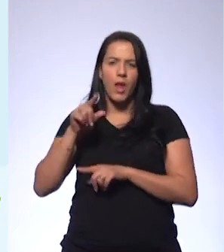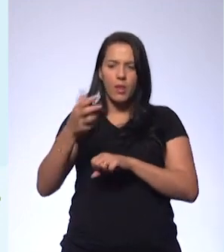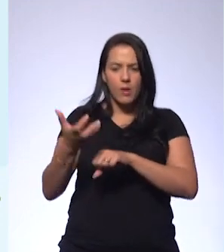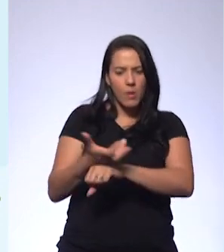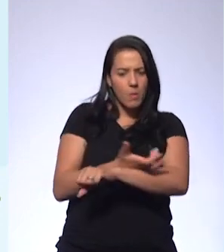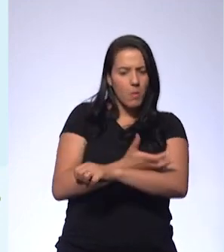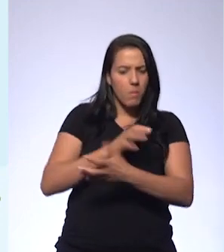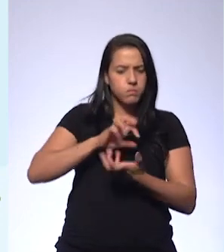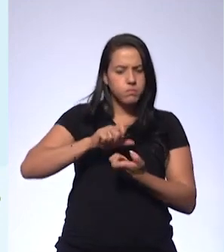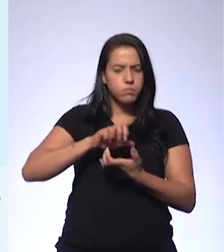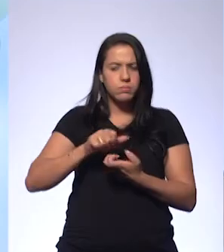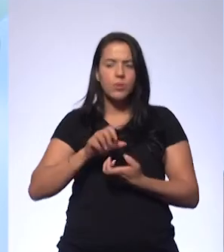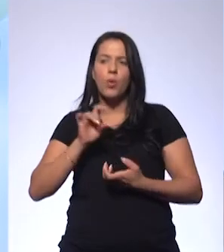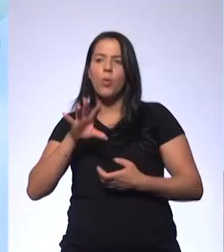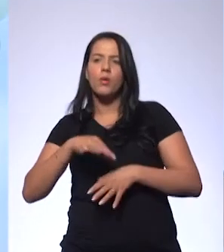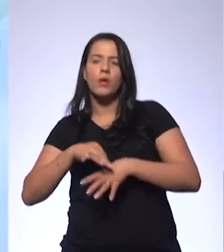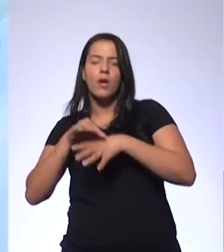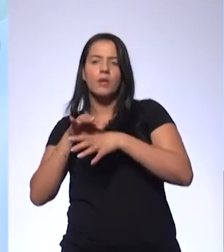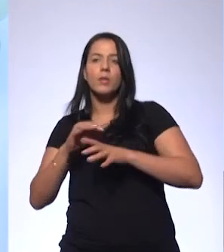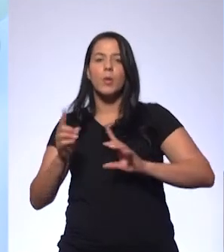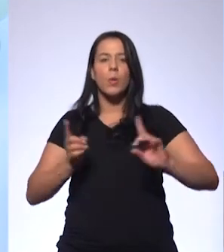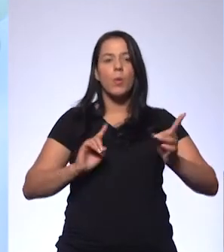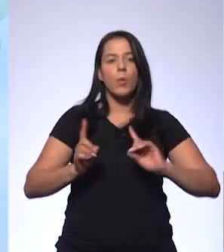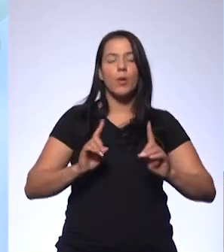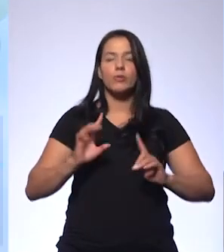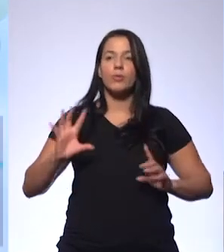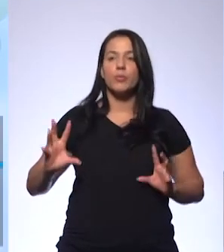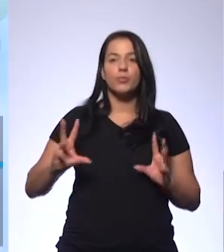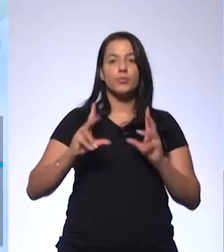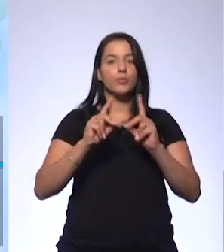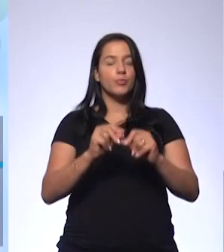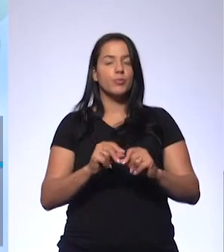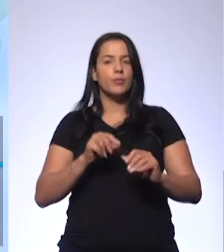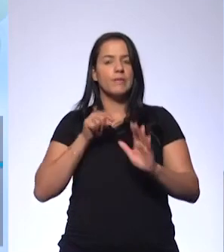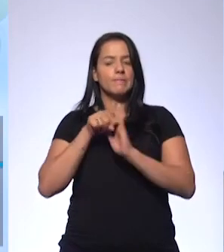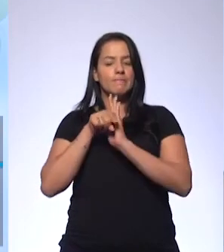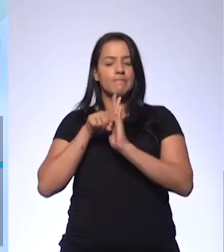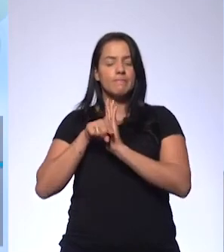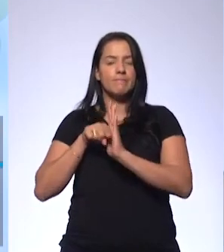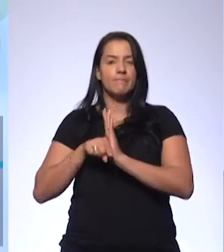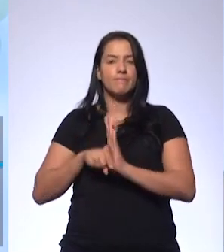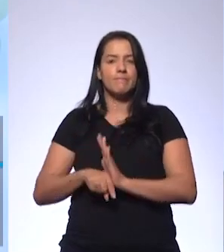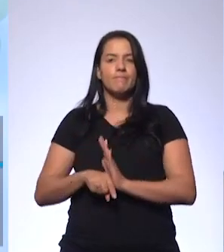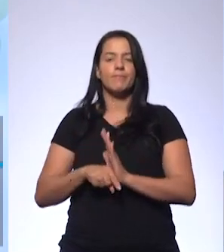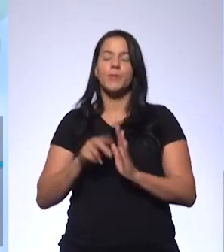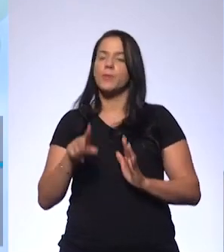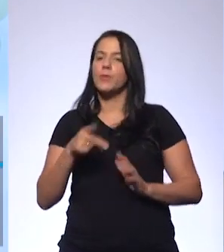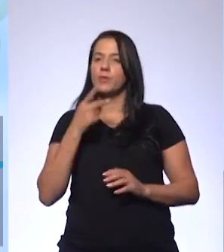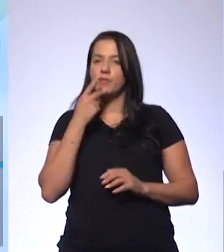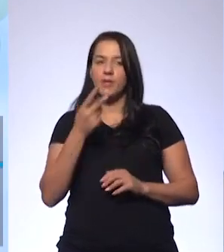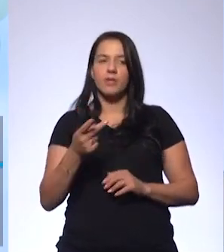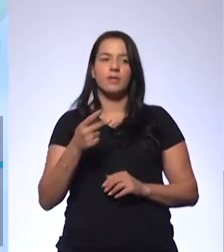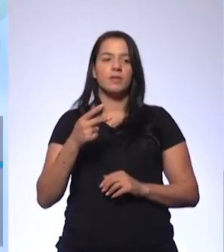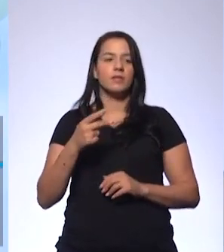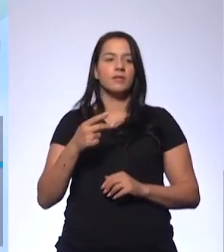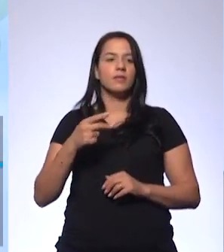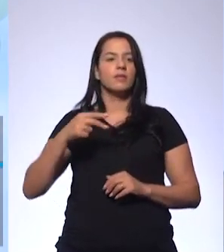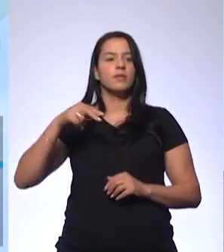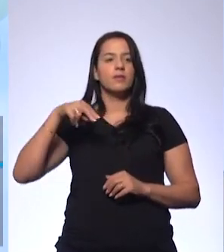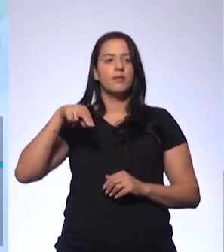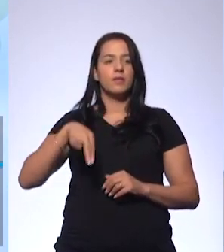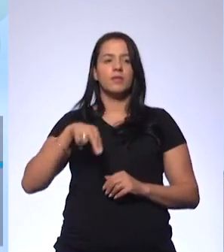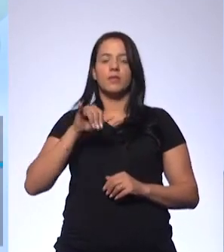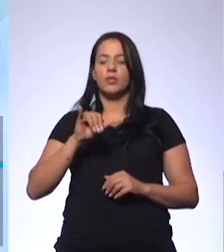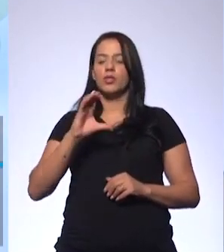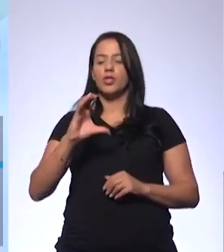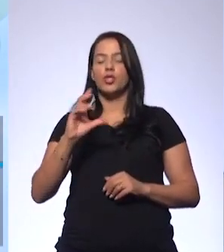vegetais? Então, tem todas essas questões aí levando em consideração, né? Então, quando a gente fala em nicho ecológico, qual que é